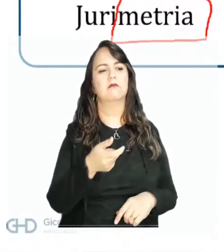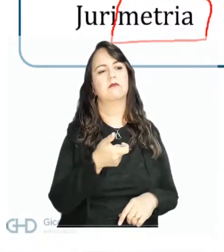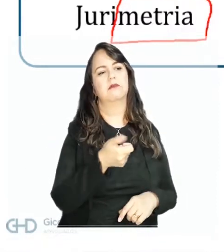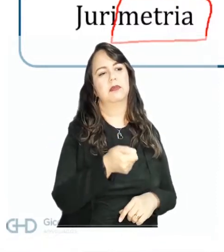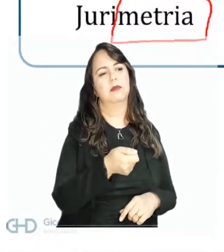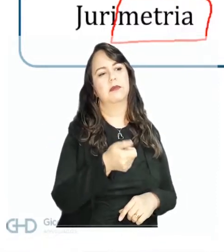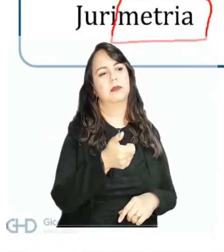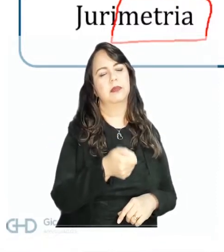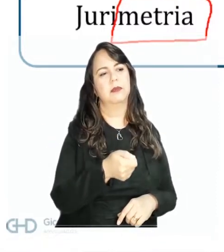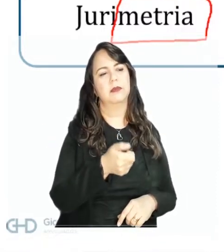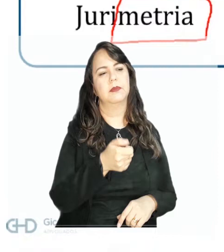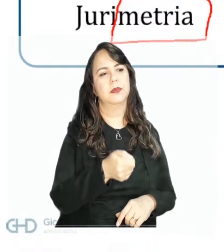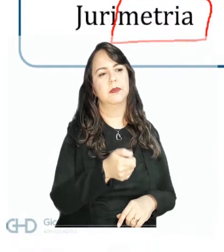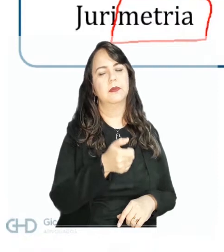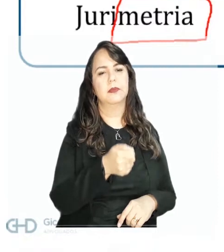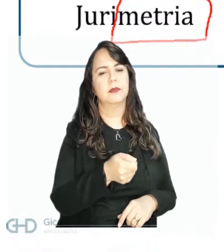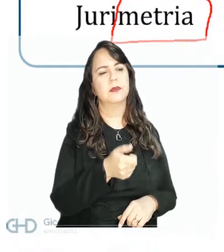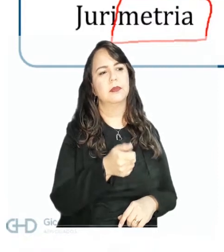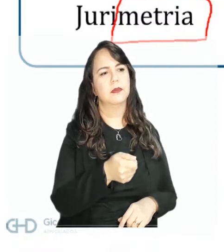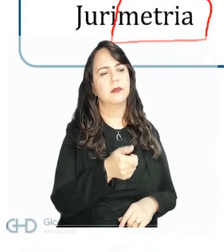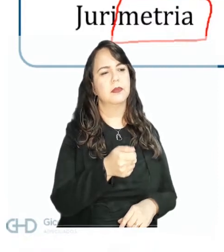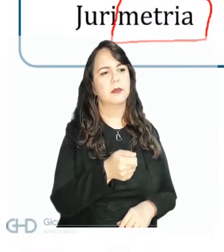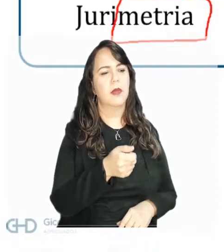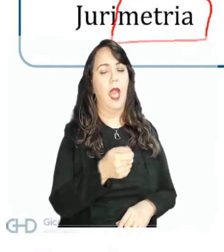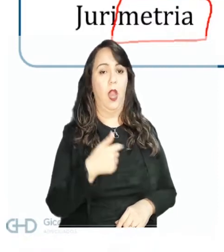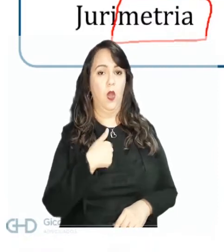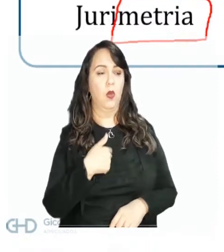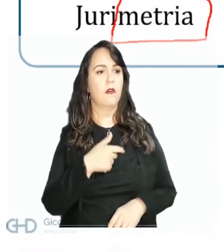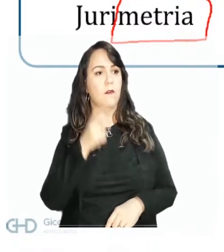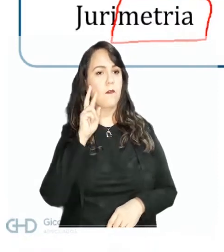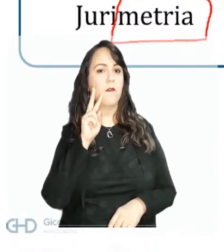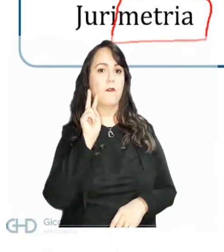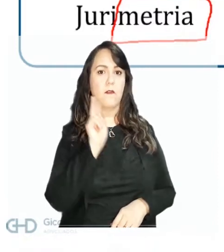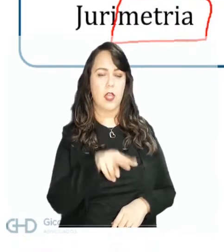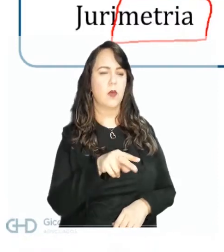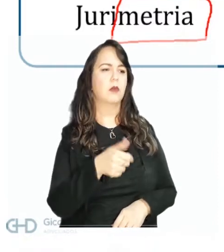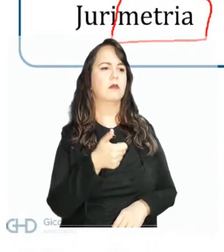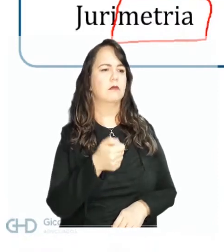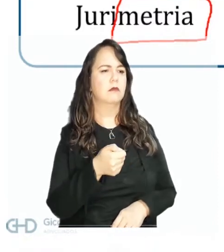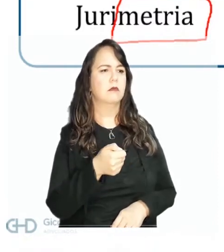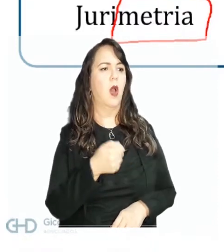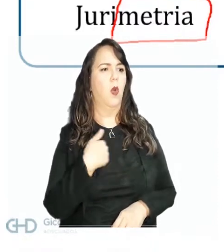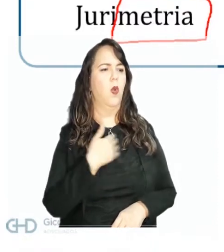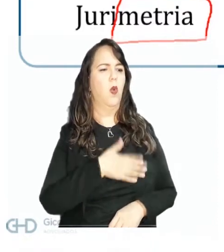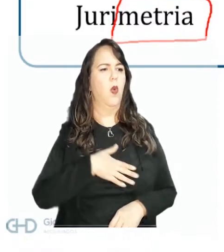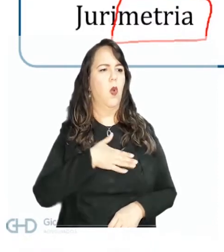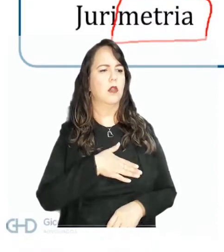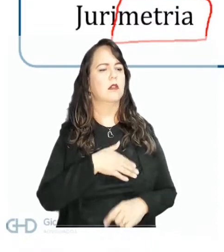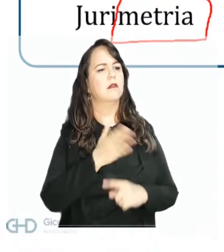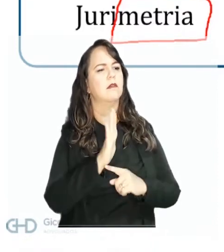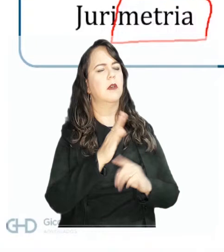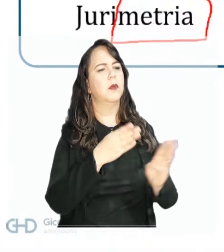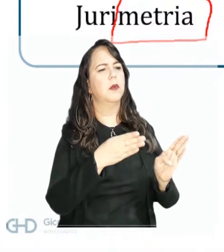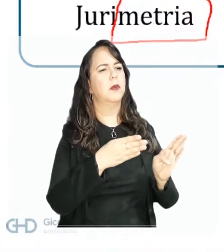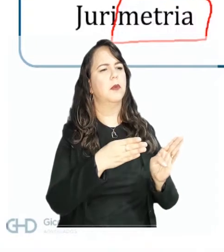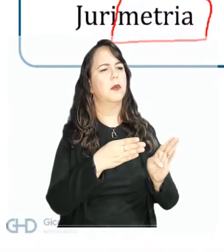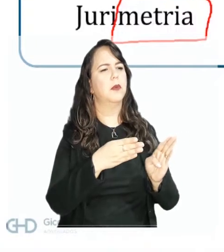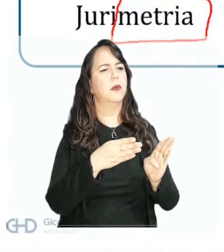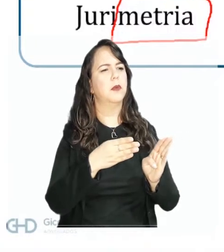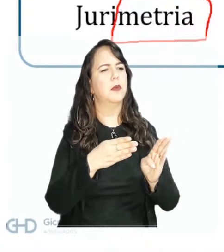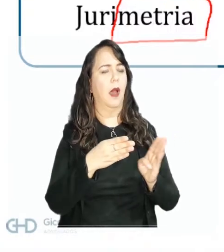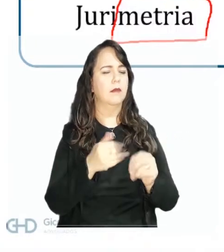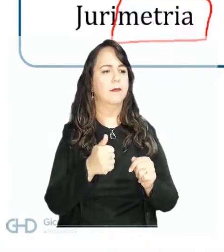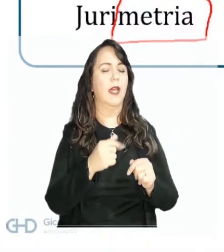logo, causalmente, você vai gostar de, eu não sei, The Gift, por exemplo. Não é isso que ele está